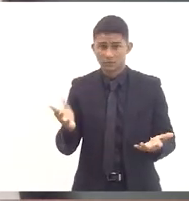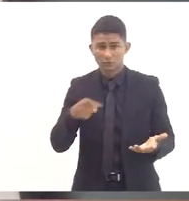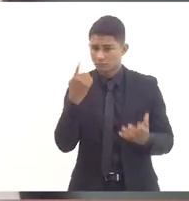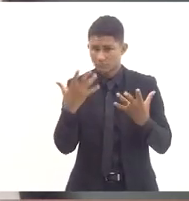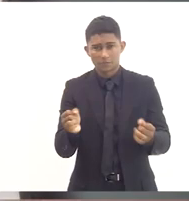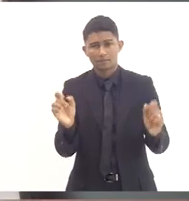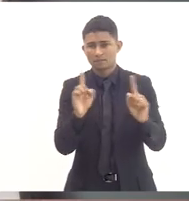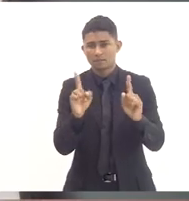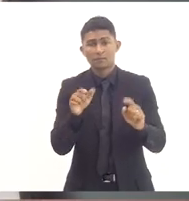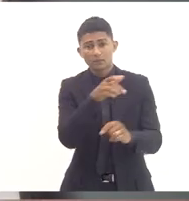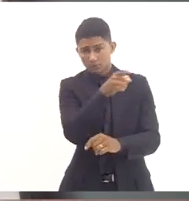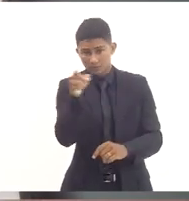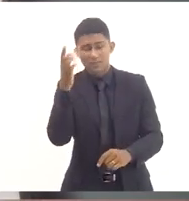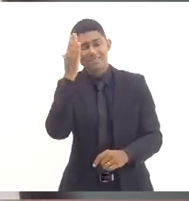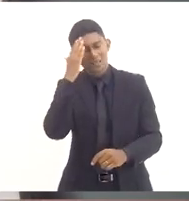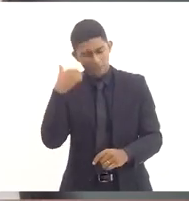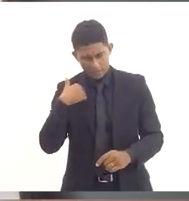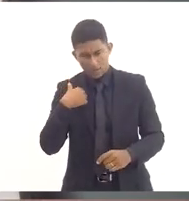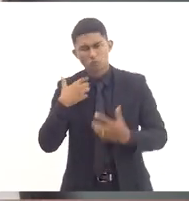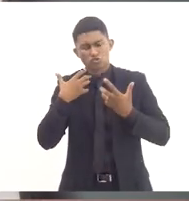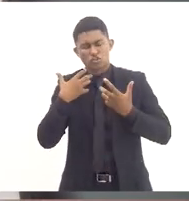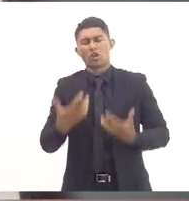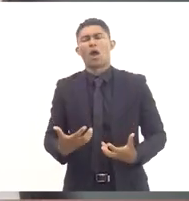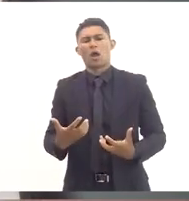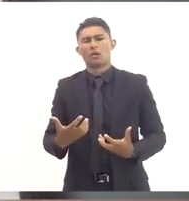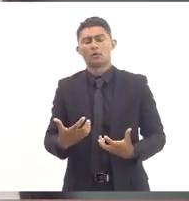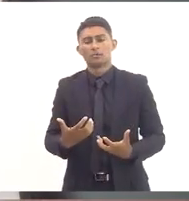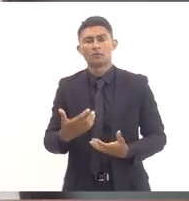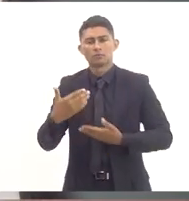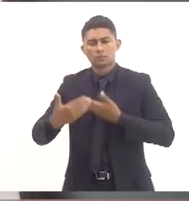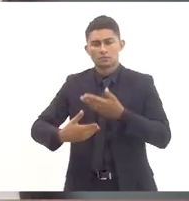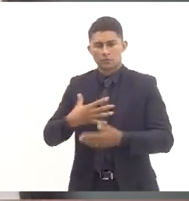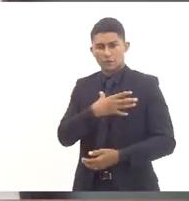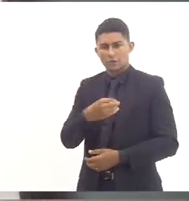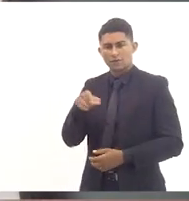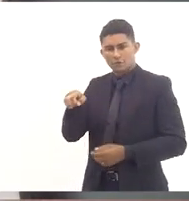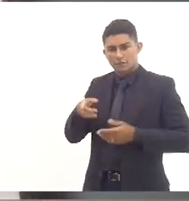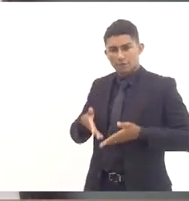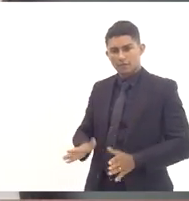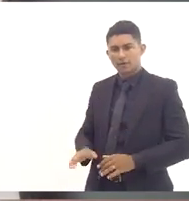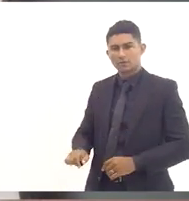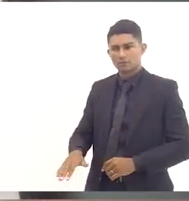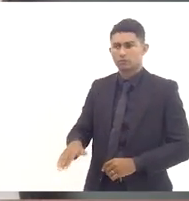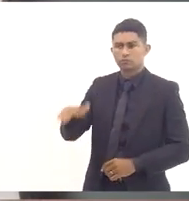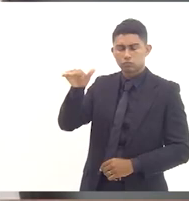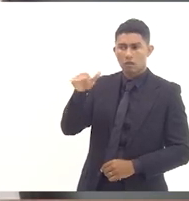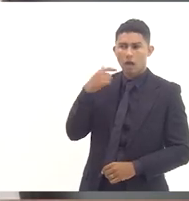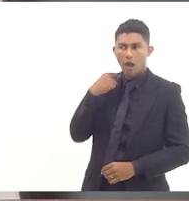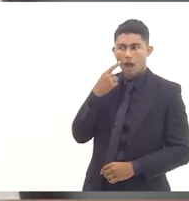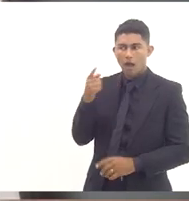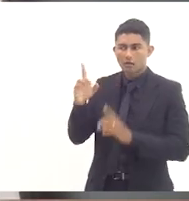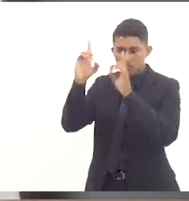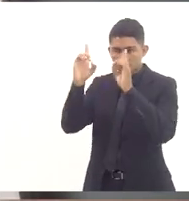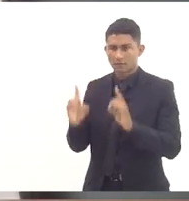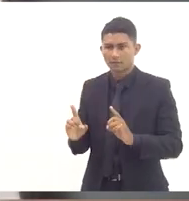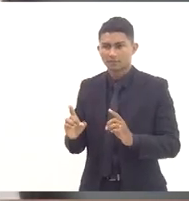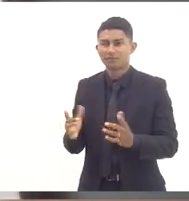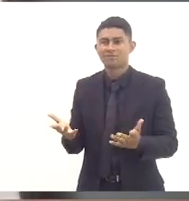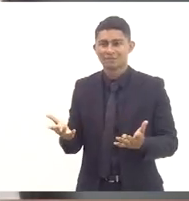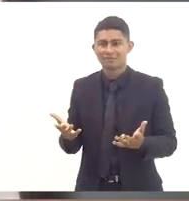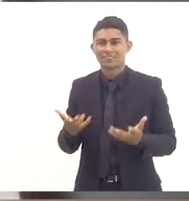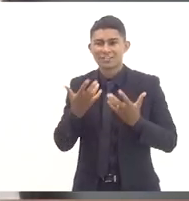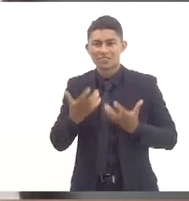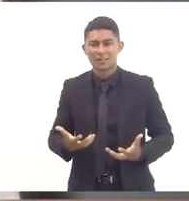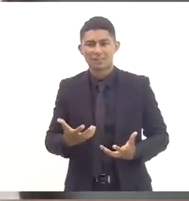Quem me conhece sabe que eu sou muito chata e fiquei mais chato ainda depois que meu filho nasceu e aí eu vivo agora até que eu brigo